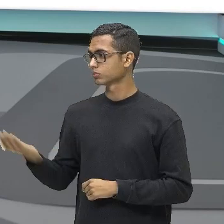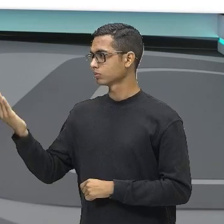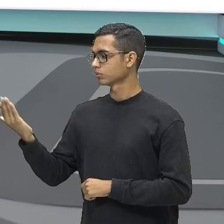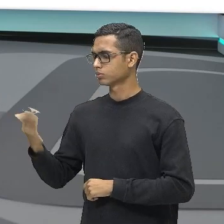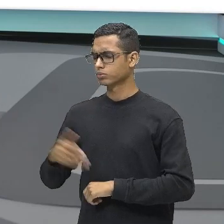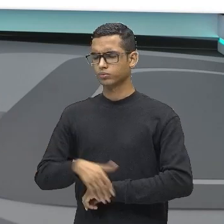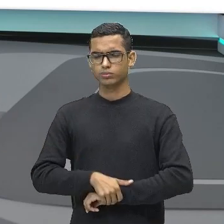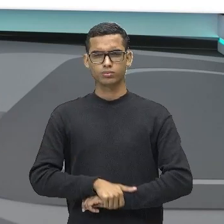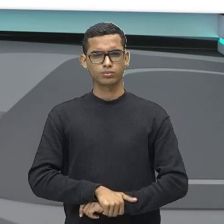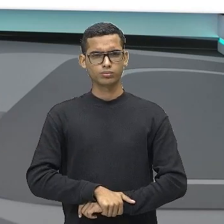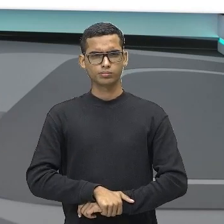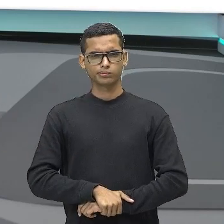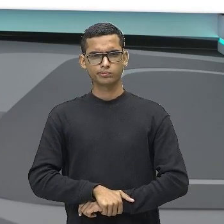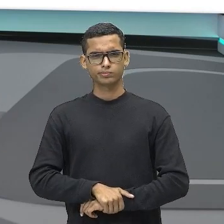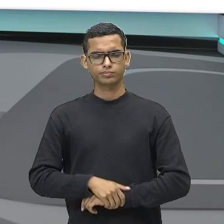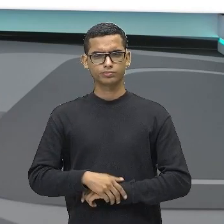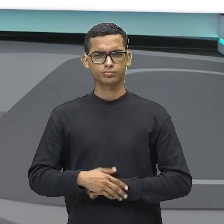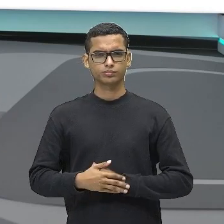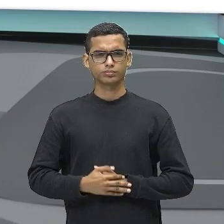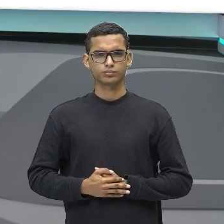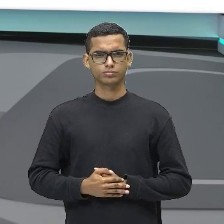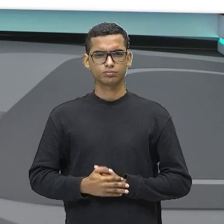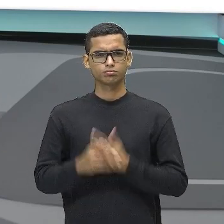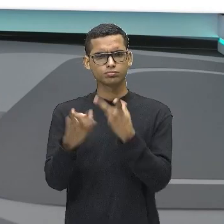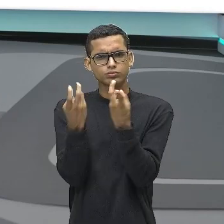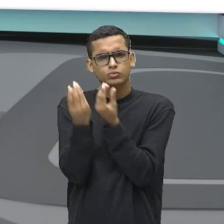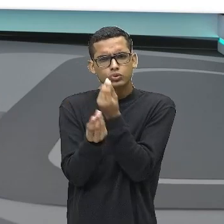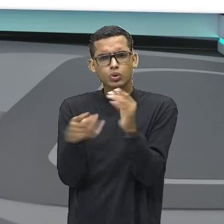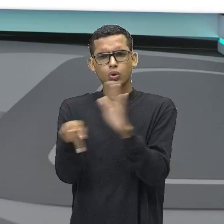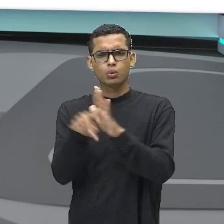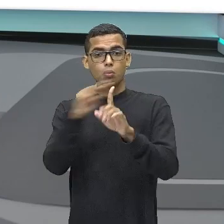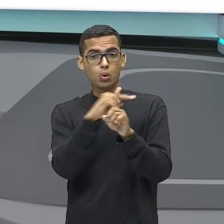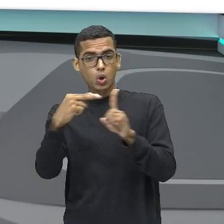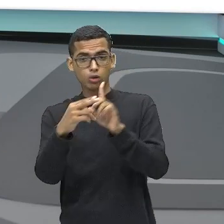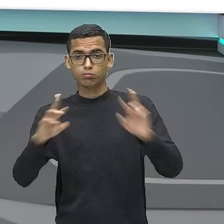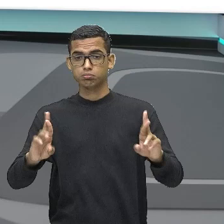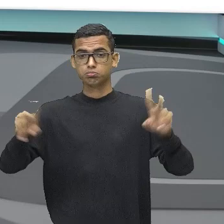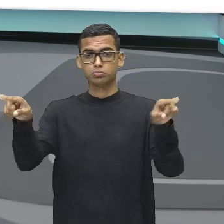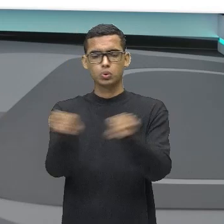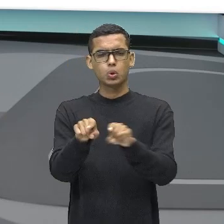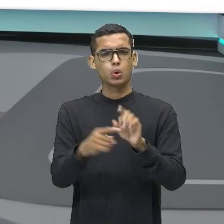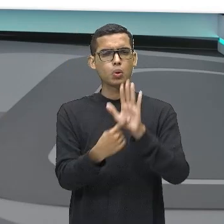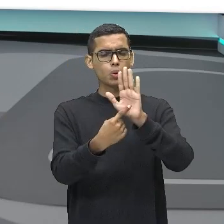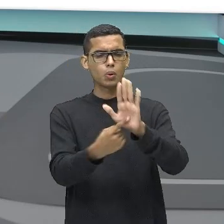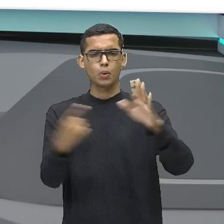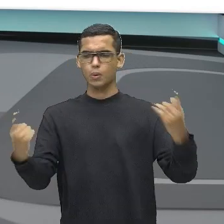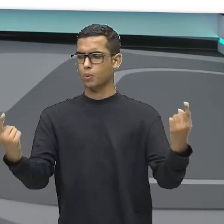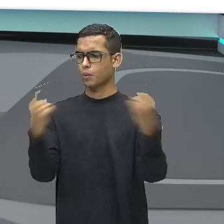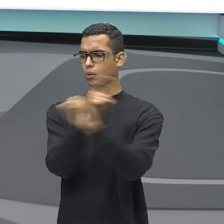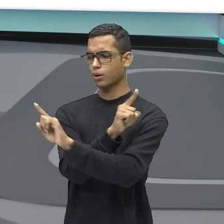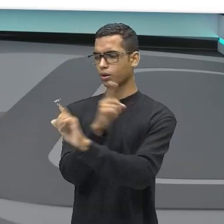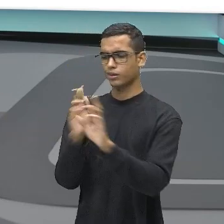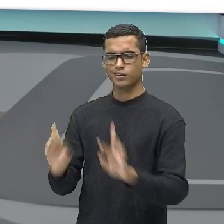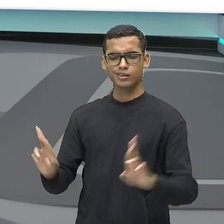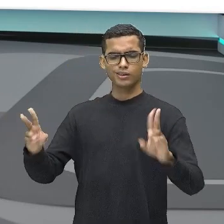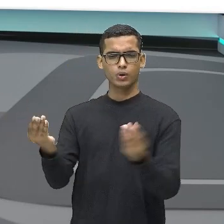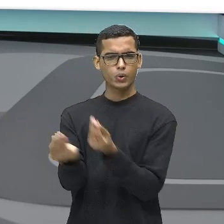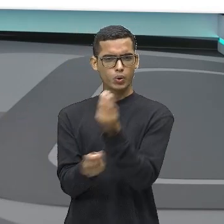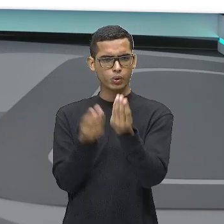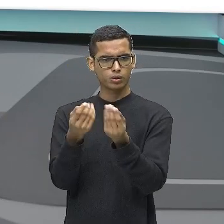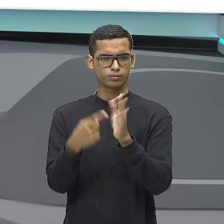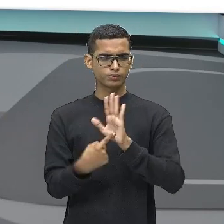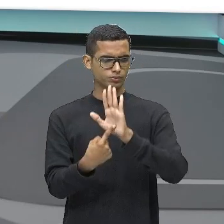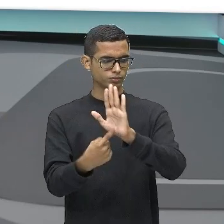vai apresentar um ponto de vista diferente e argumentos diferentes para se contrapor à ideia que foi apresentada pela